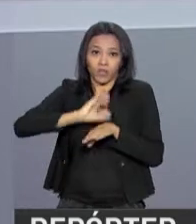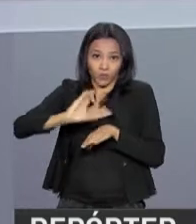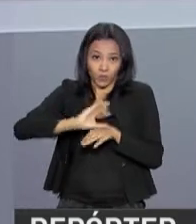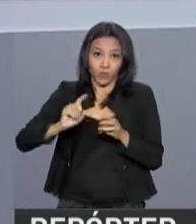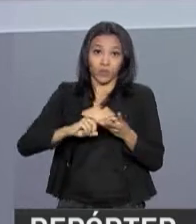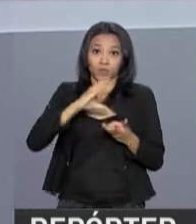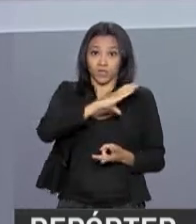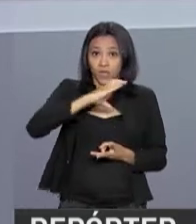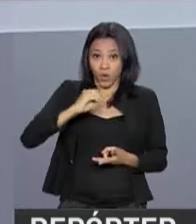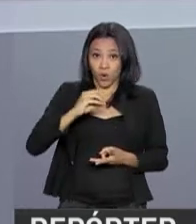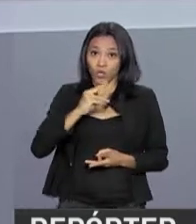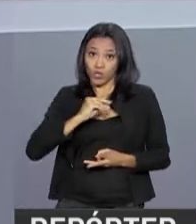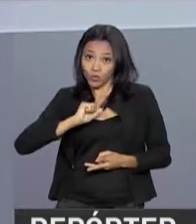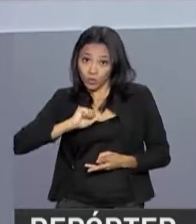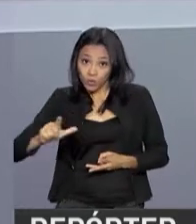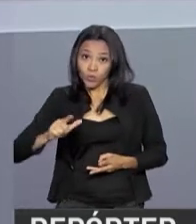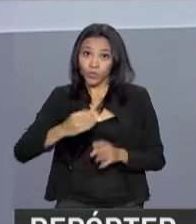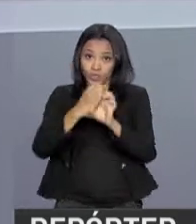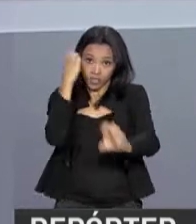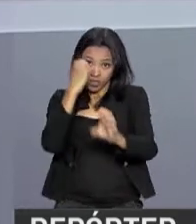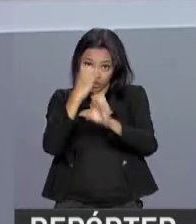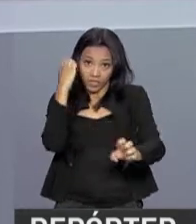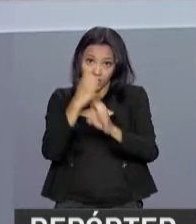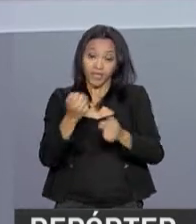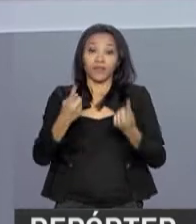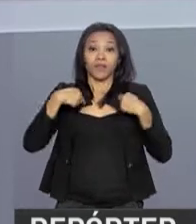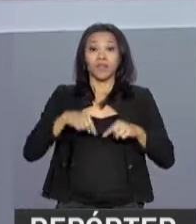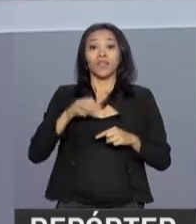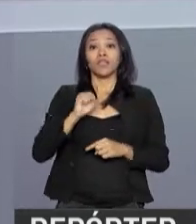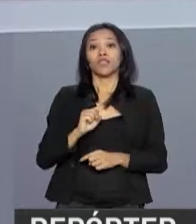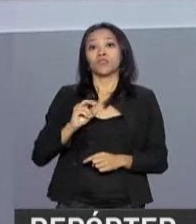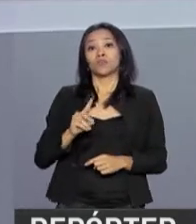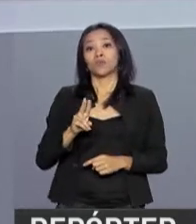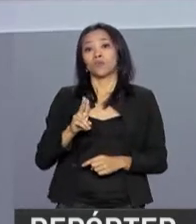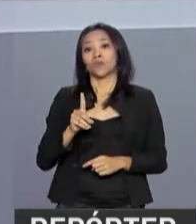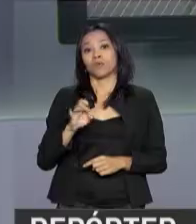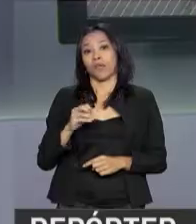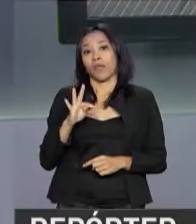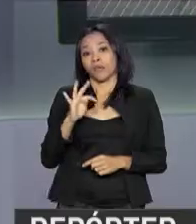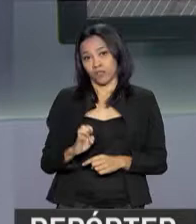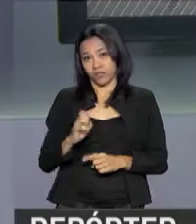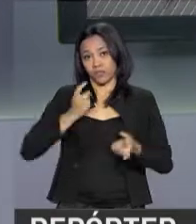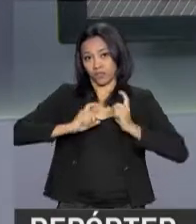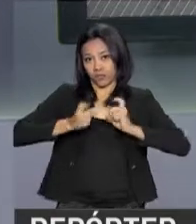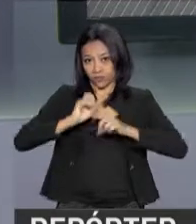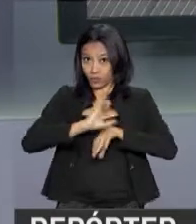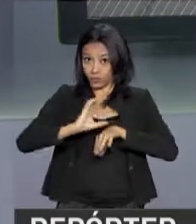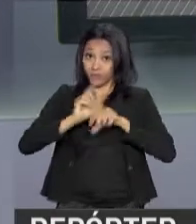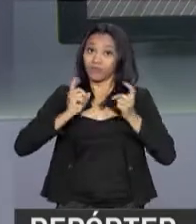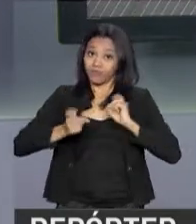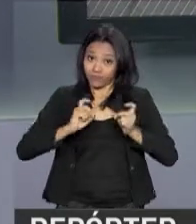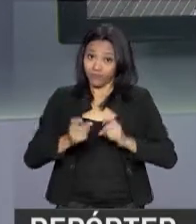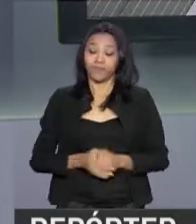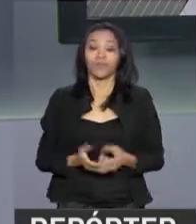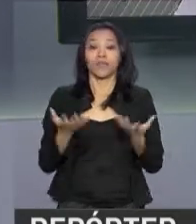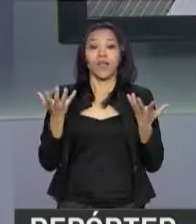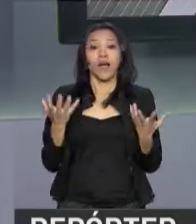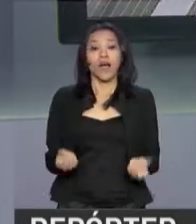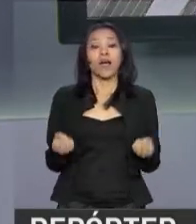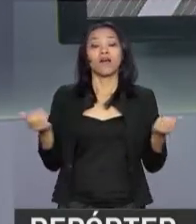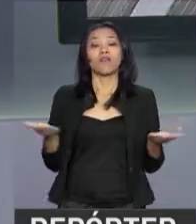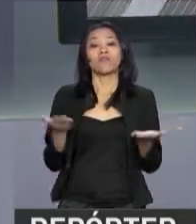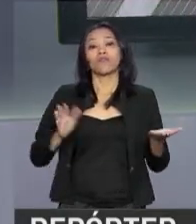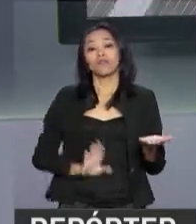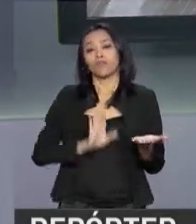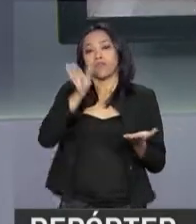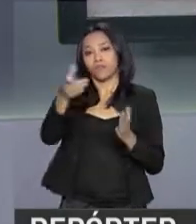e no Sul, Engenharia Civil e na região Sudeste, Administração. Nós vamos agora direto ao Palácio do Planalto conversar com o